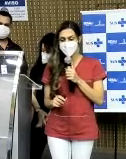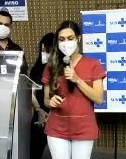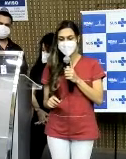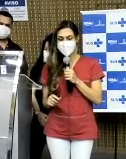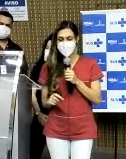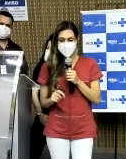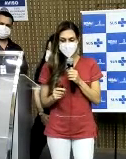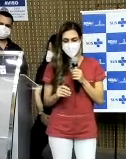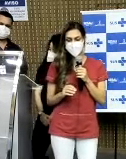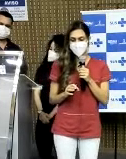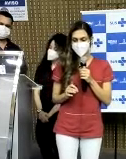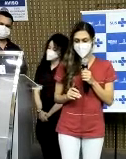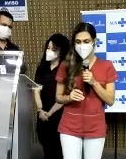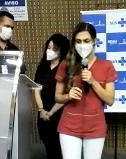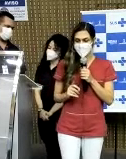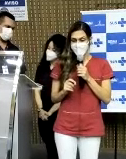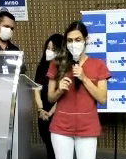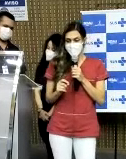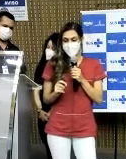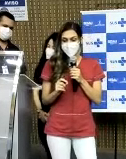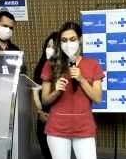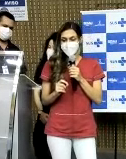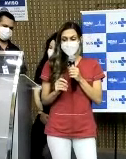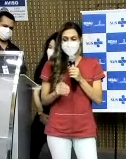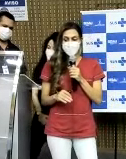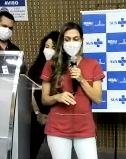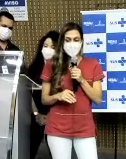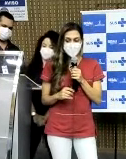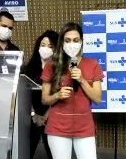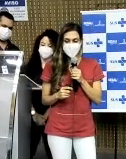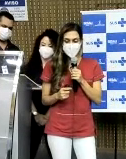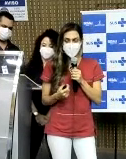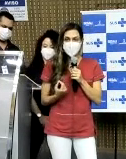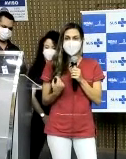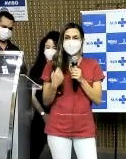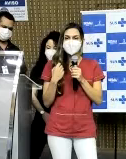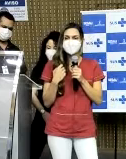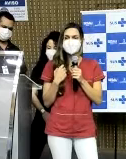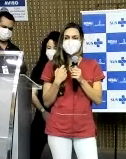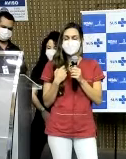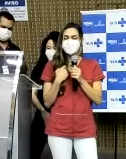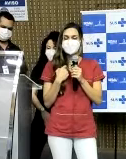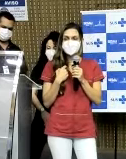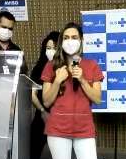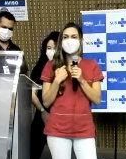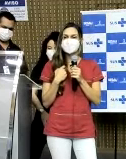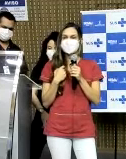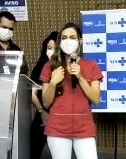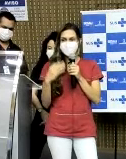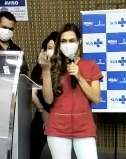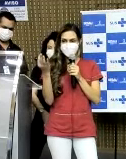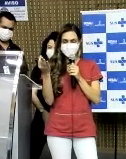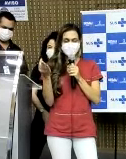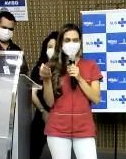Com relação às doenças transmissíveis, de tuberculose, nós temos pouco, até fiquei chocada